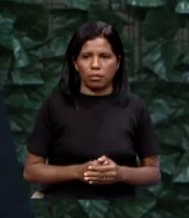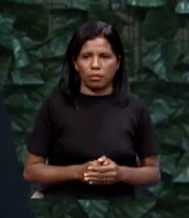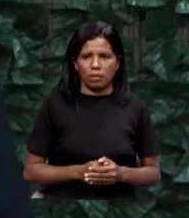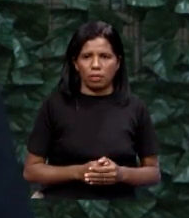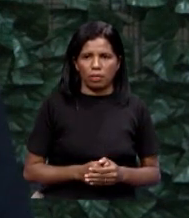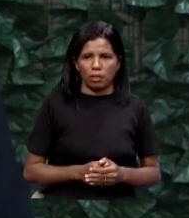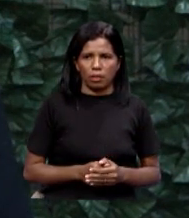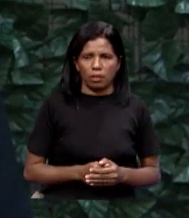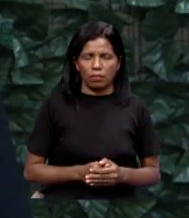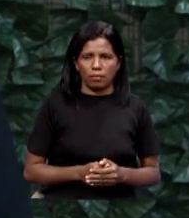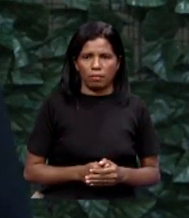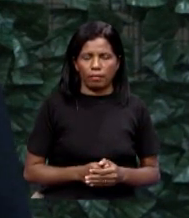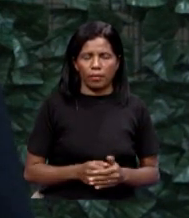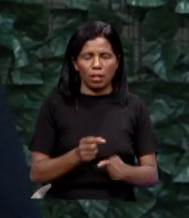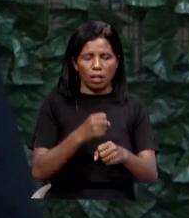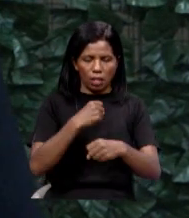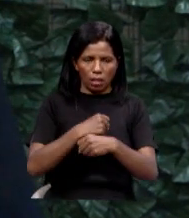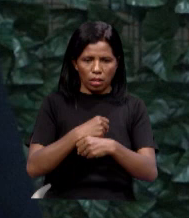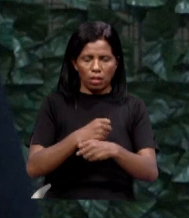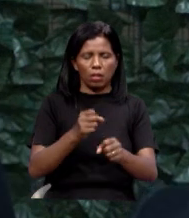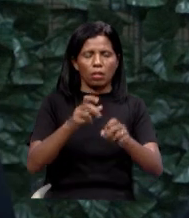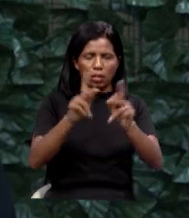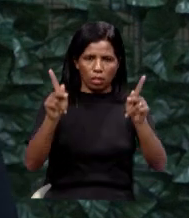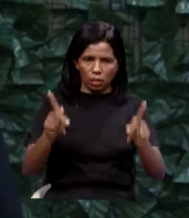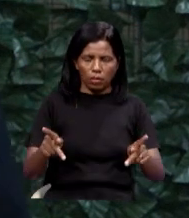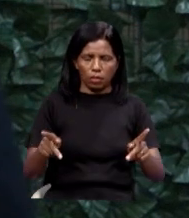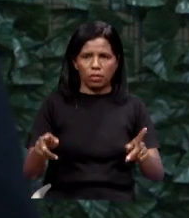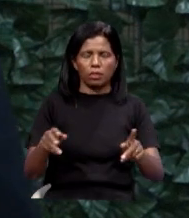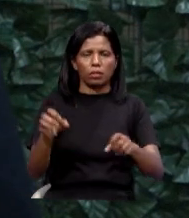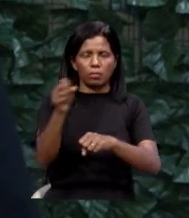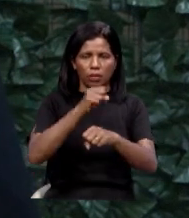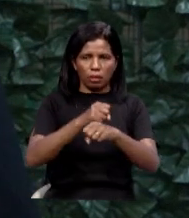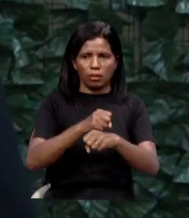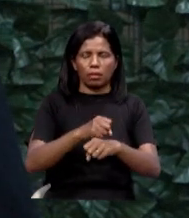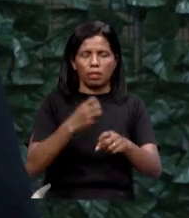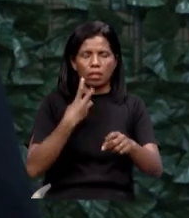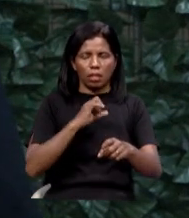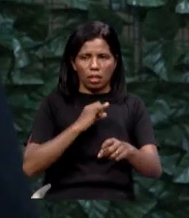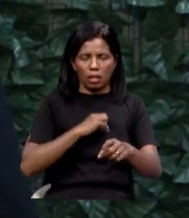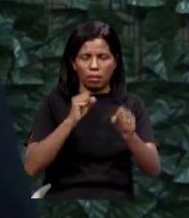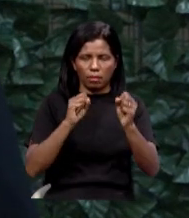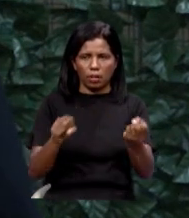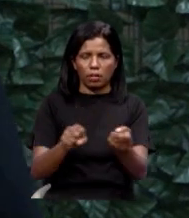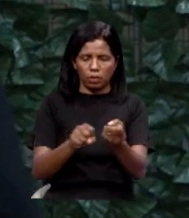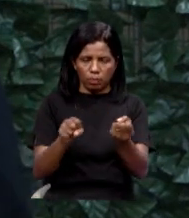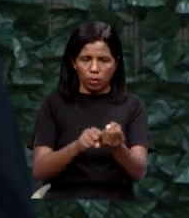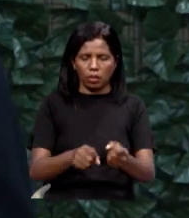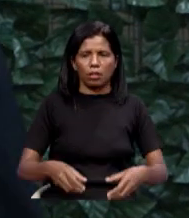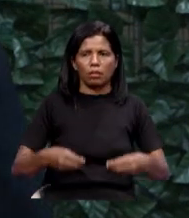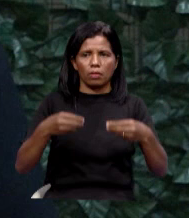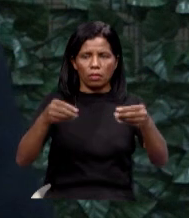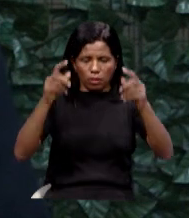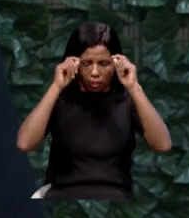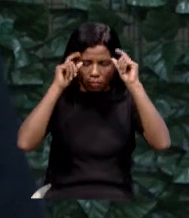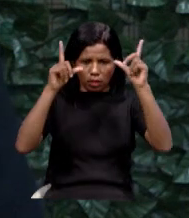bikin jalan raya, ini bikin toko. Nanti saya bisa sumbangan bantu Timor